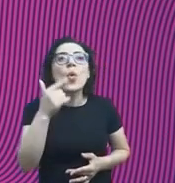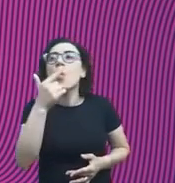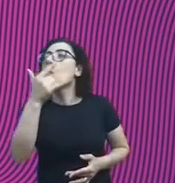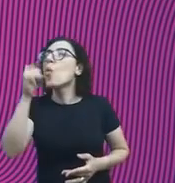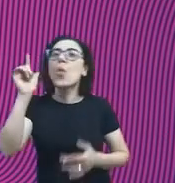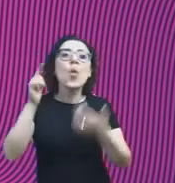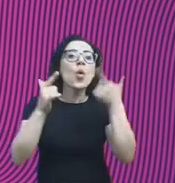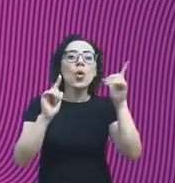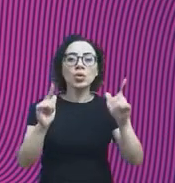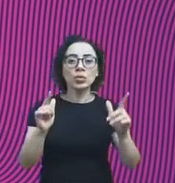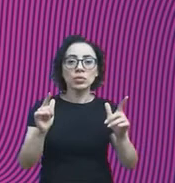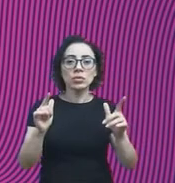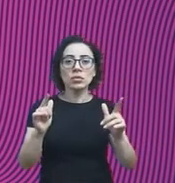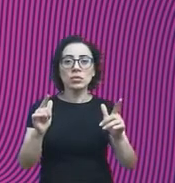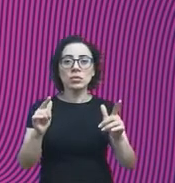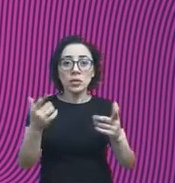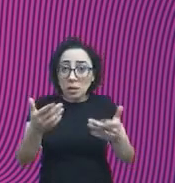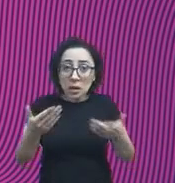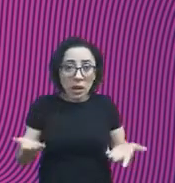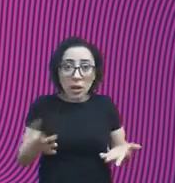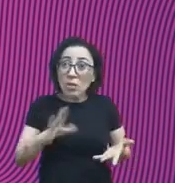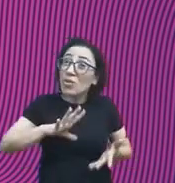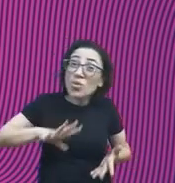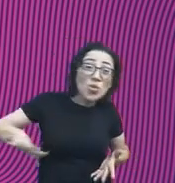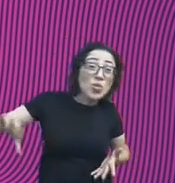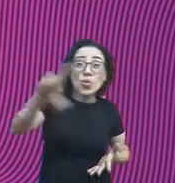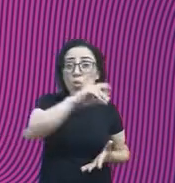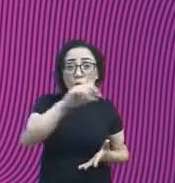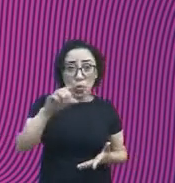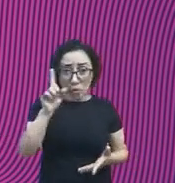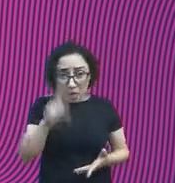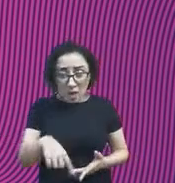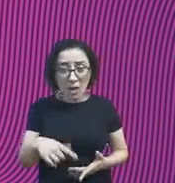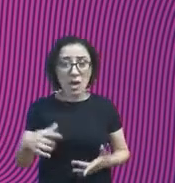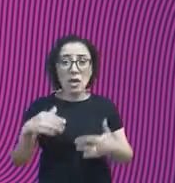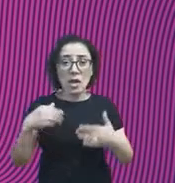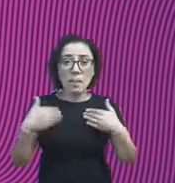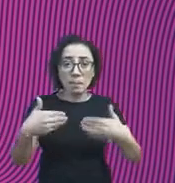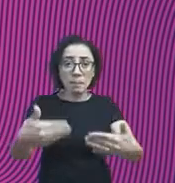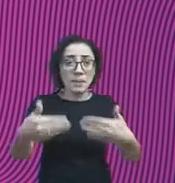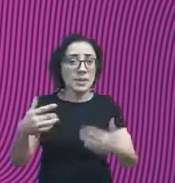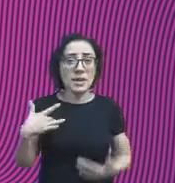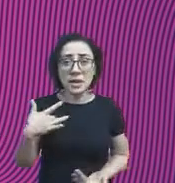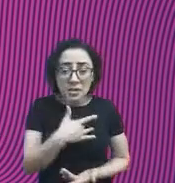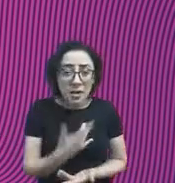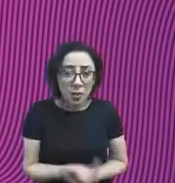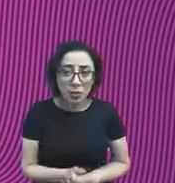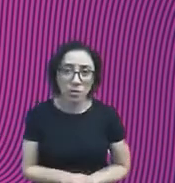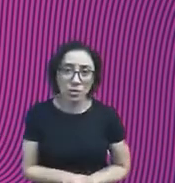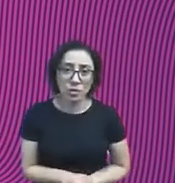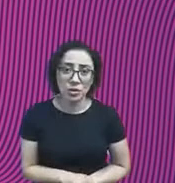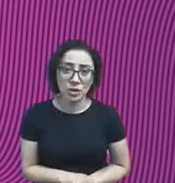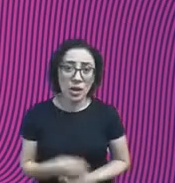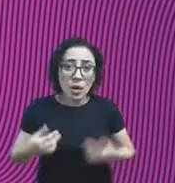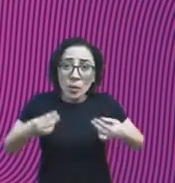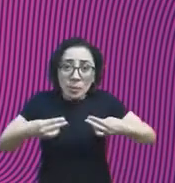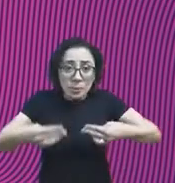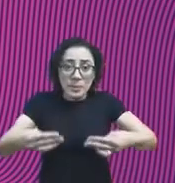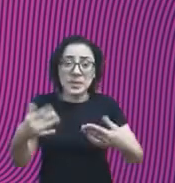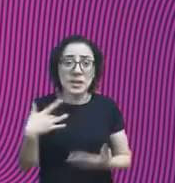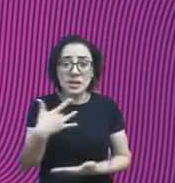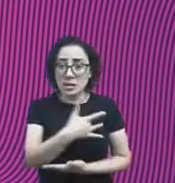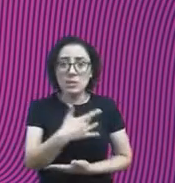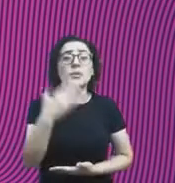Ministério da Saúde. Sabe qual é o problema? Ele não consegue administrar o excesso de informação que tem. Nós temos um monte